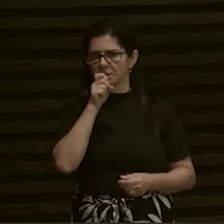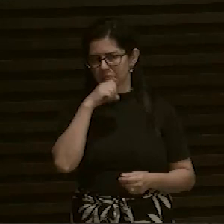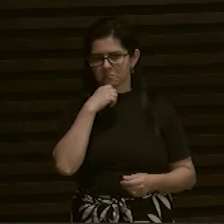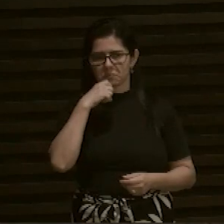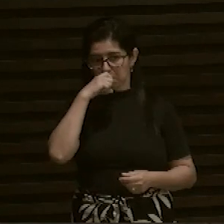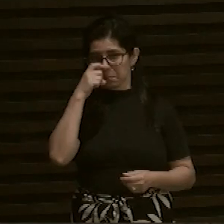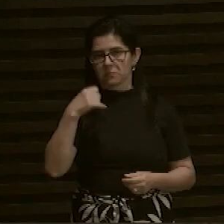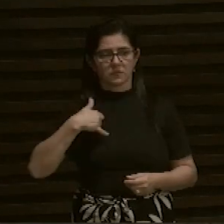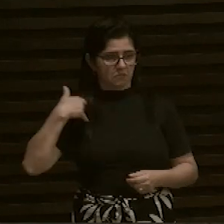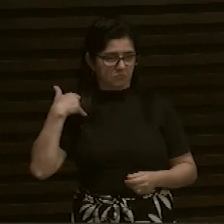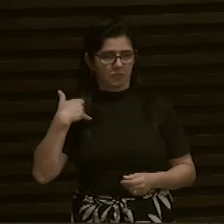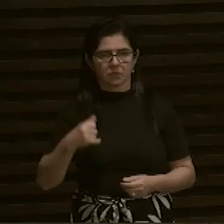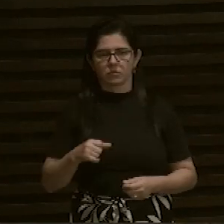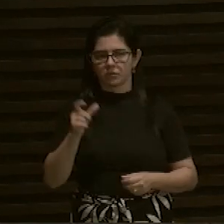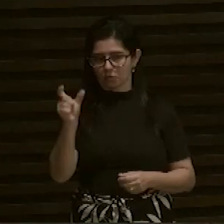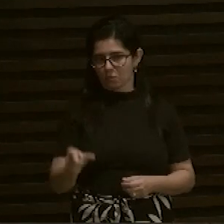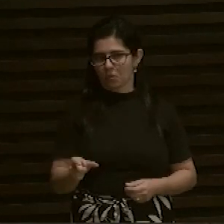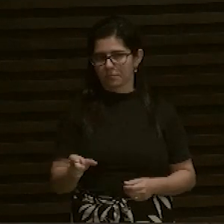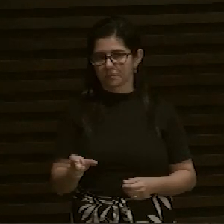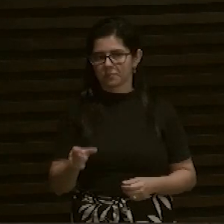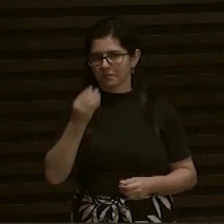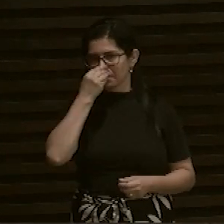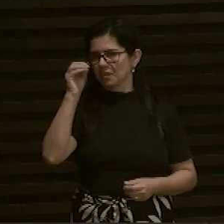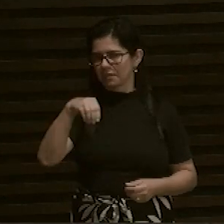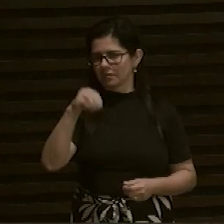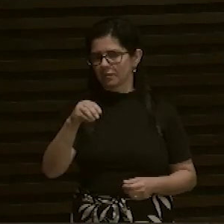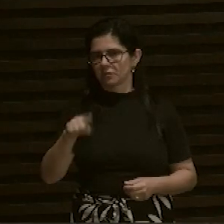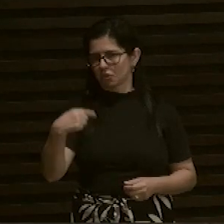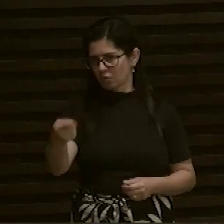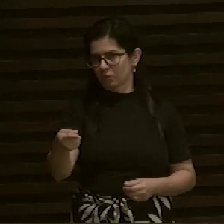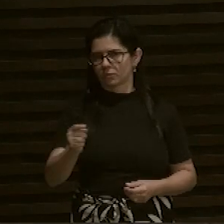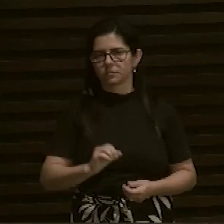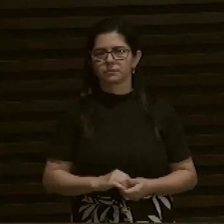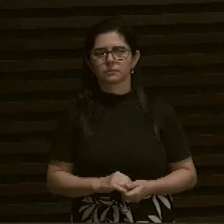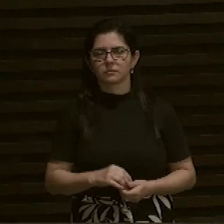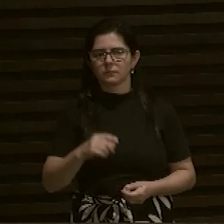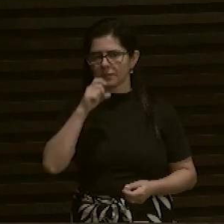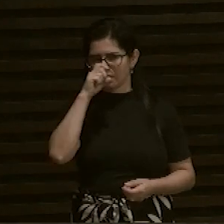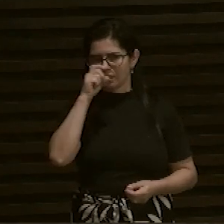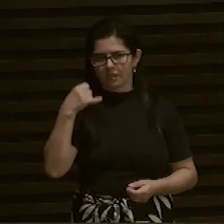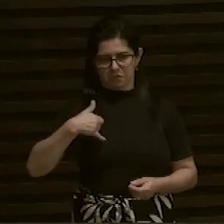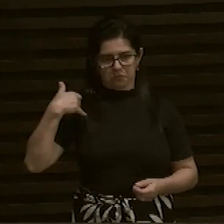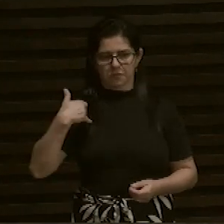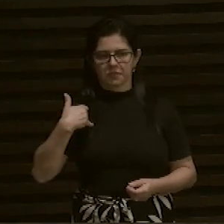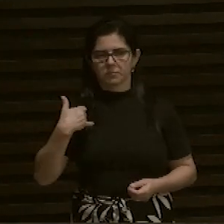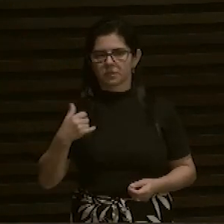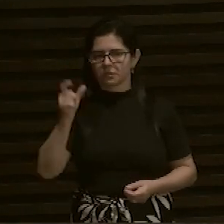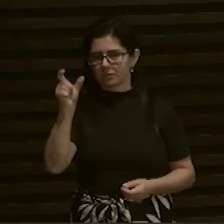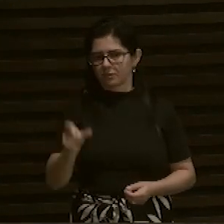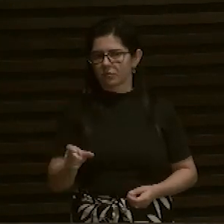homem em detrimento de outro. Essa expressão, orgulho a favor de um homem, pode ser traduzida